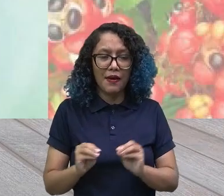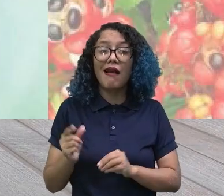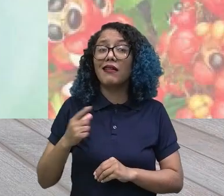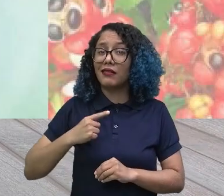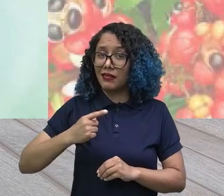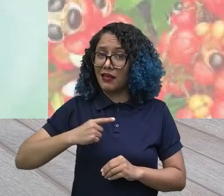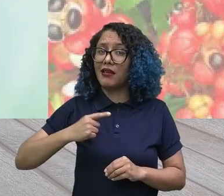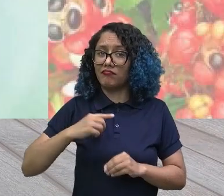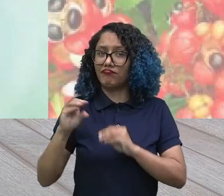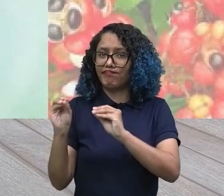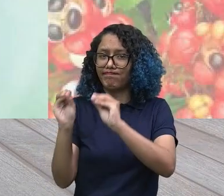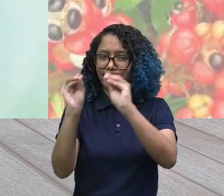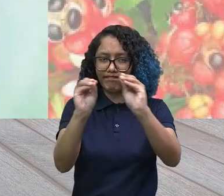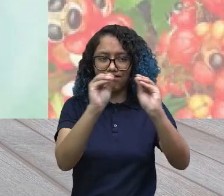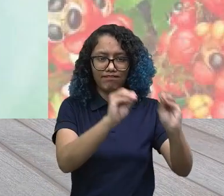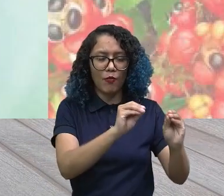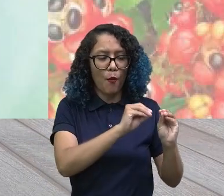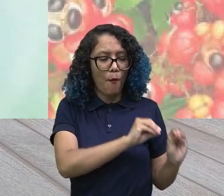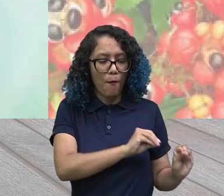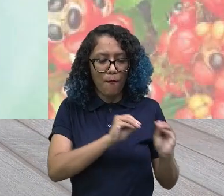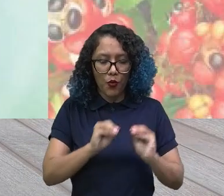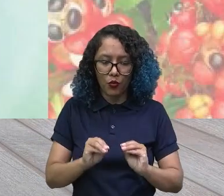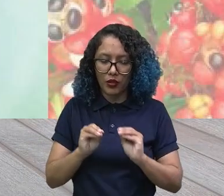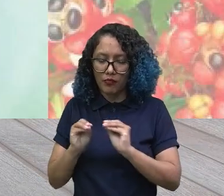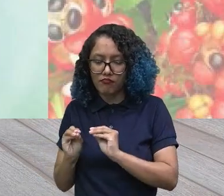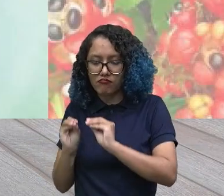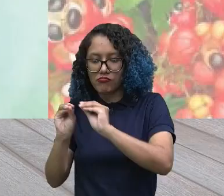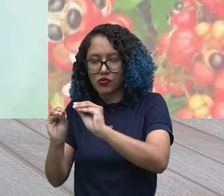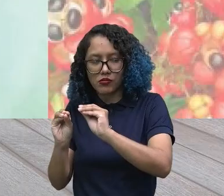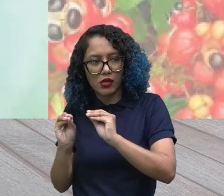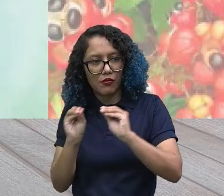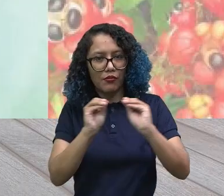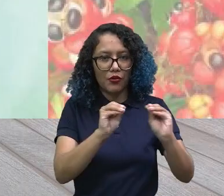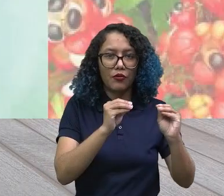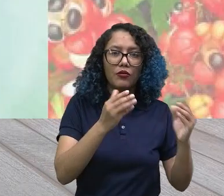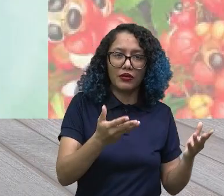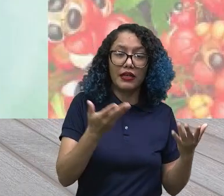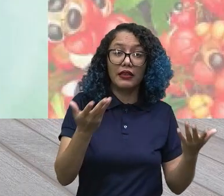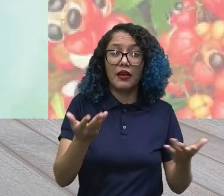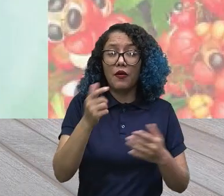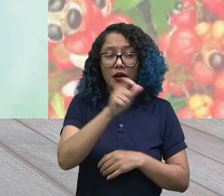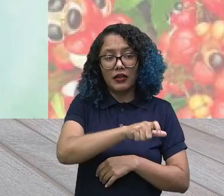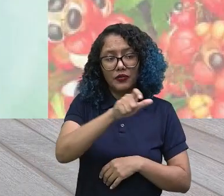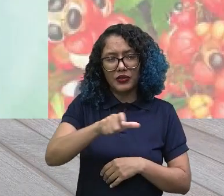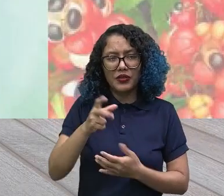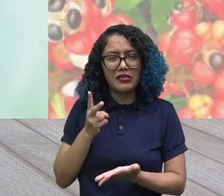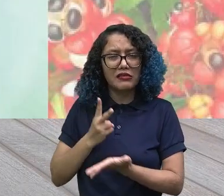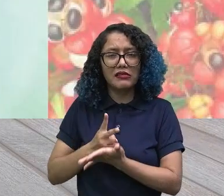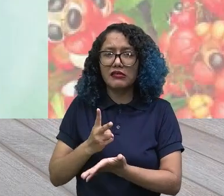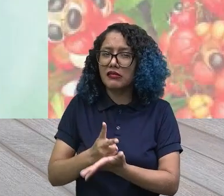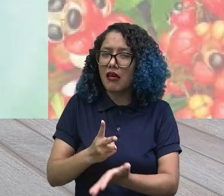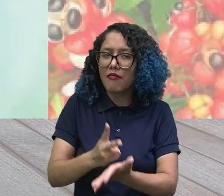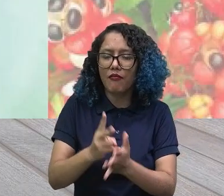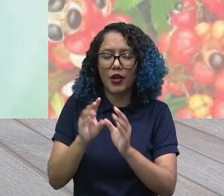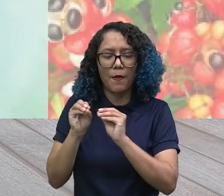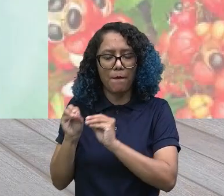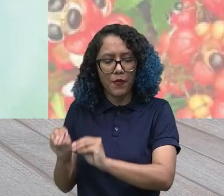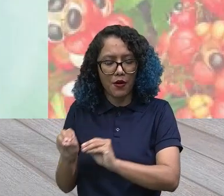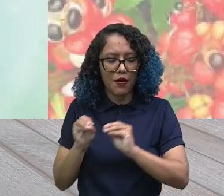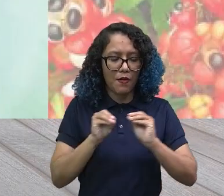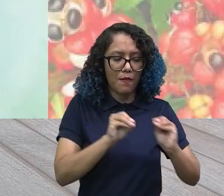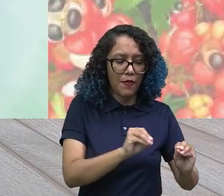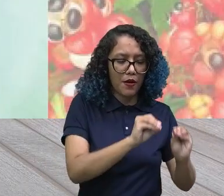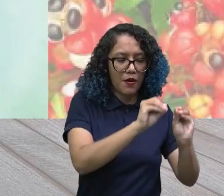outro, né? Exatamente. Então, é aí que a gente observa o quê? As pessoas, gente, elas estão em constante movimento. Tá